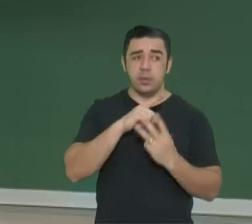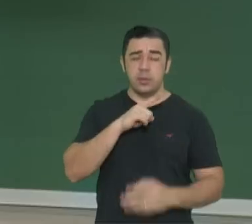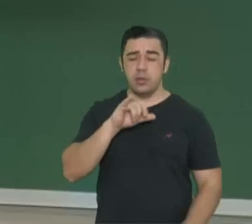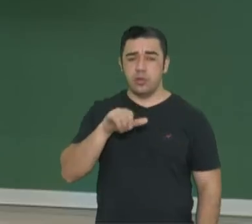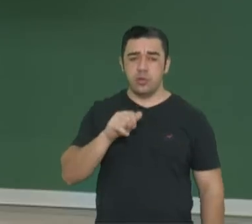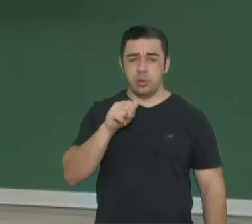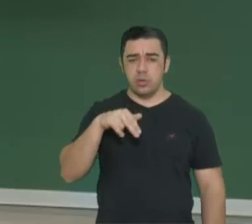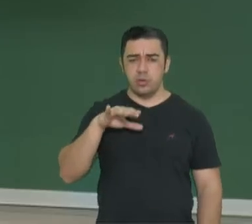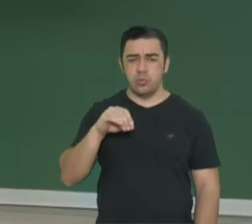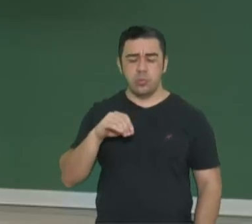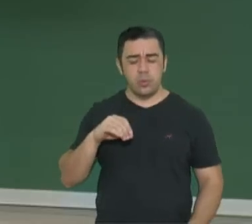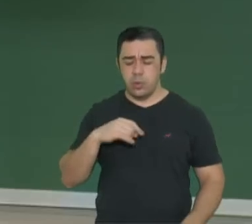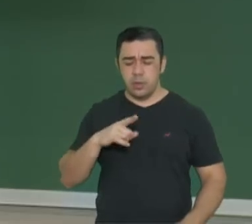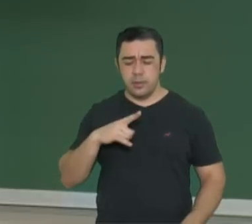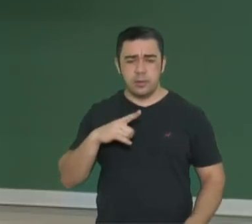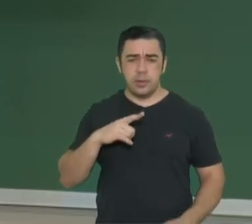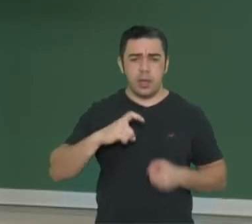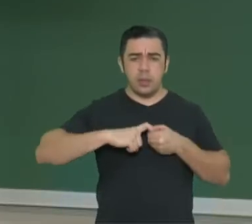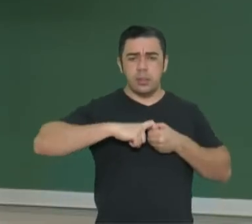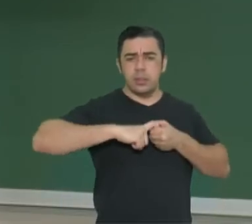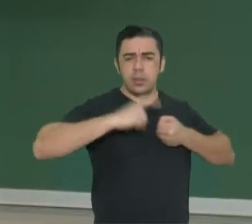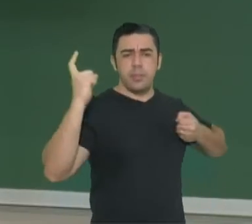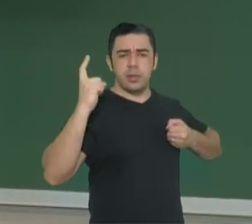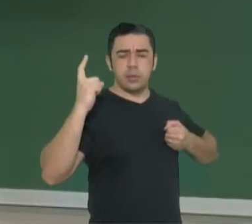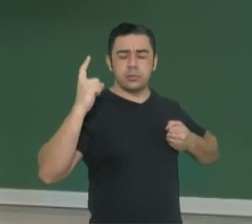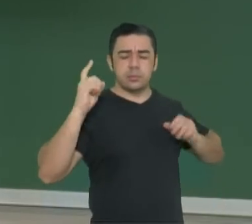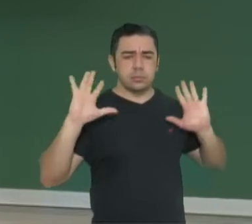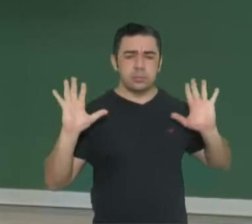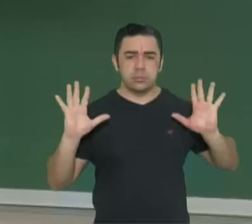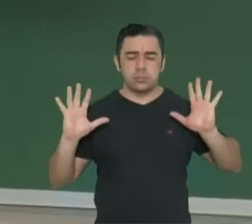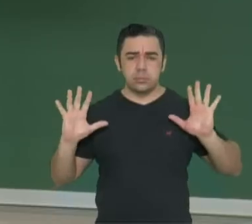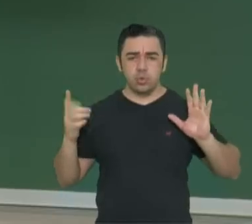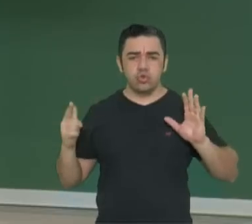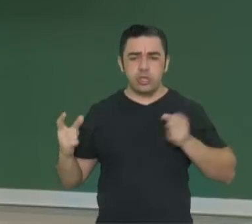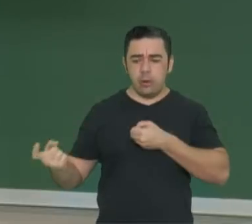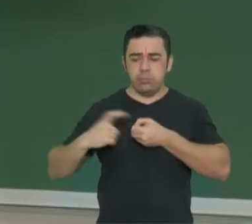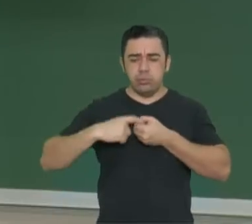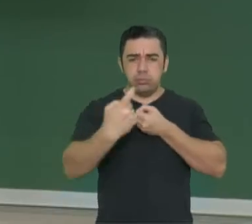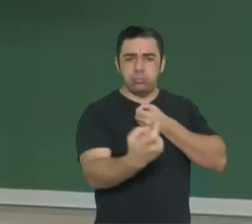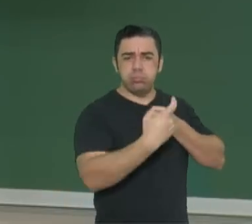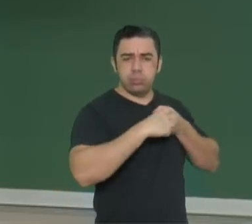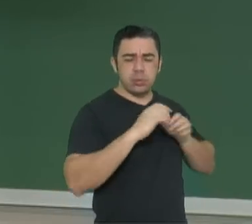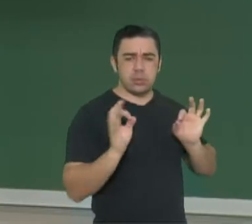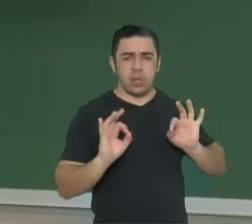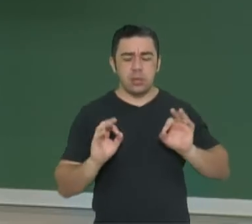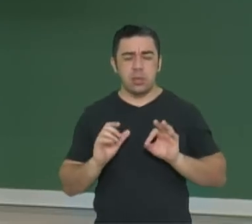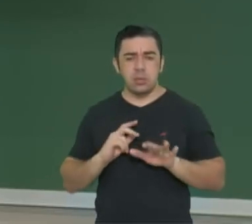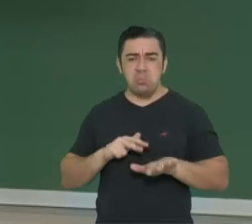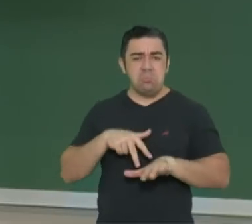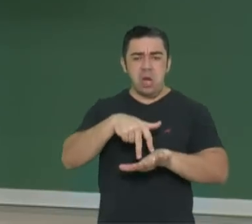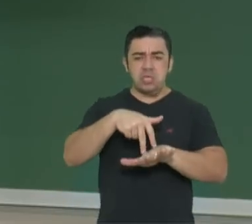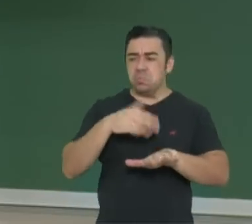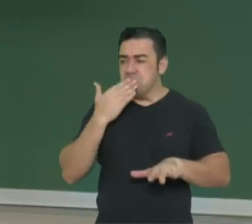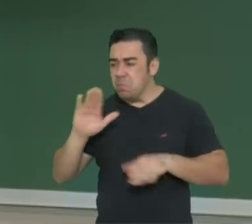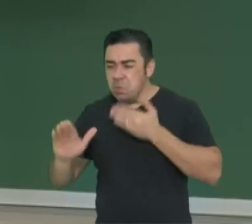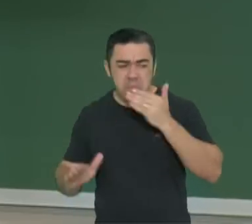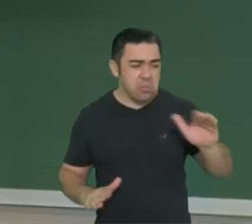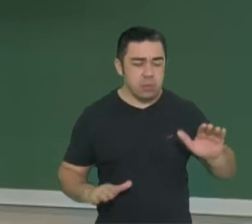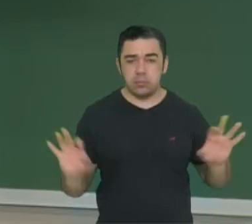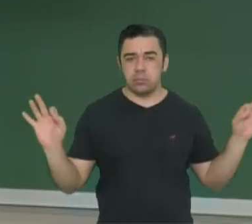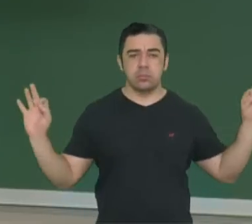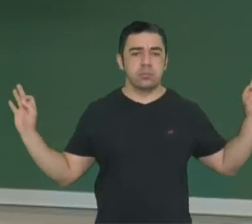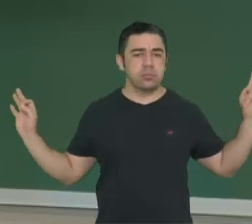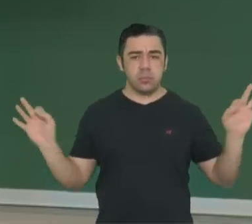independente. Nem de um lado, nem de outro. Ele estava, então, acima dos partidos. Ele prometia um governo